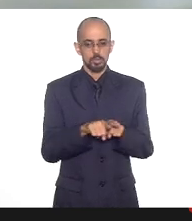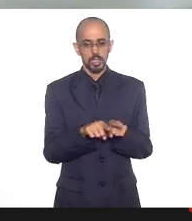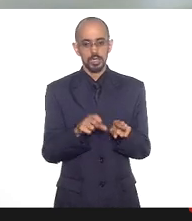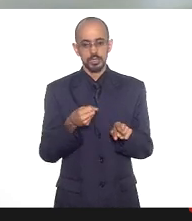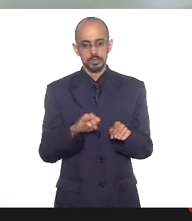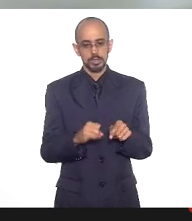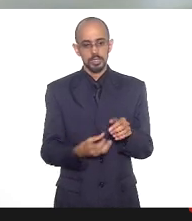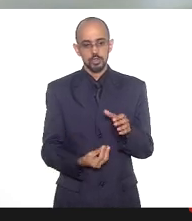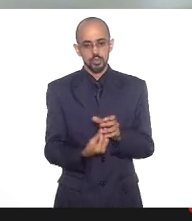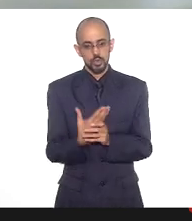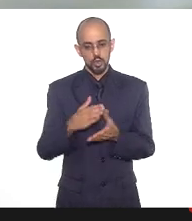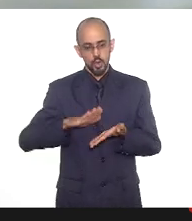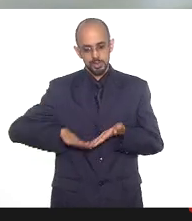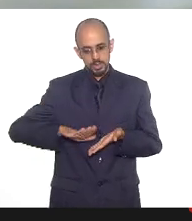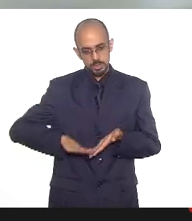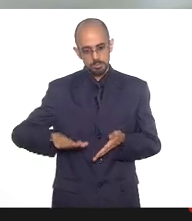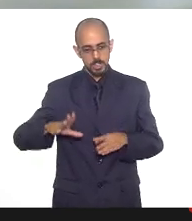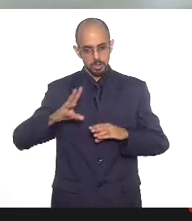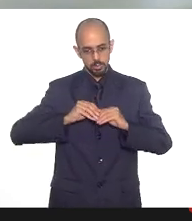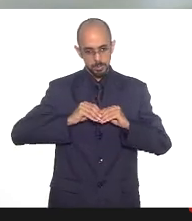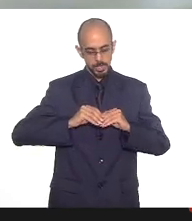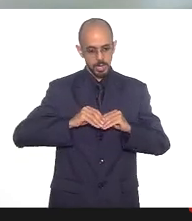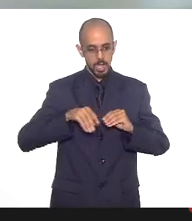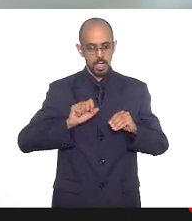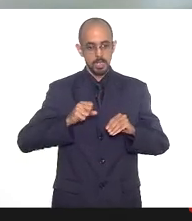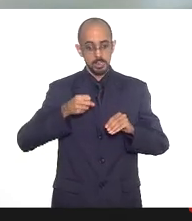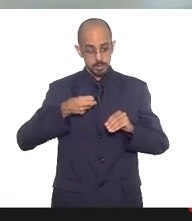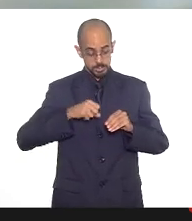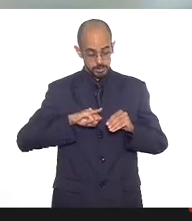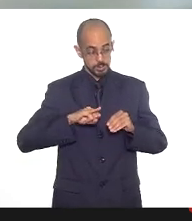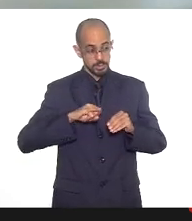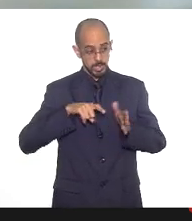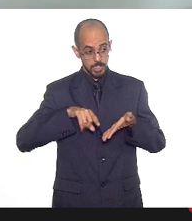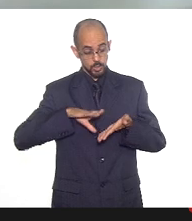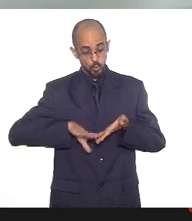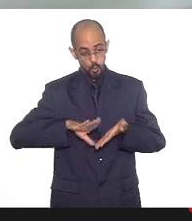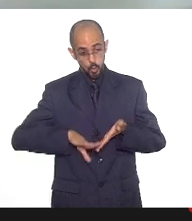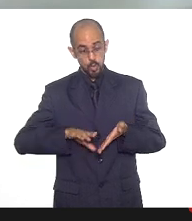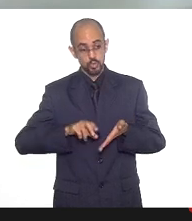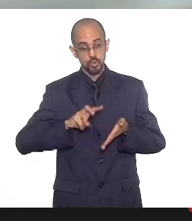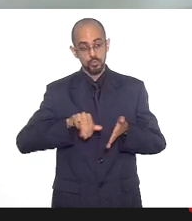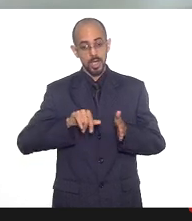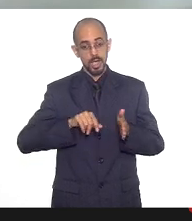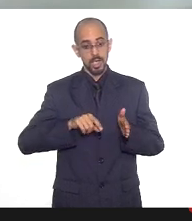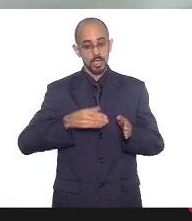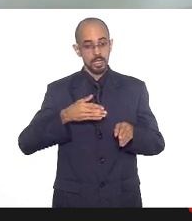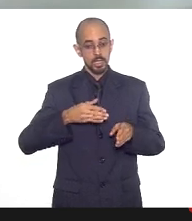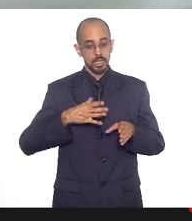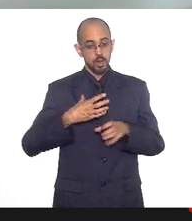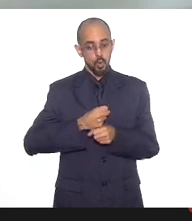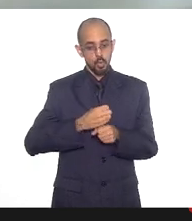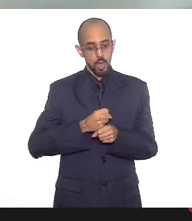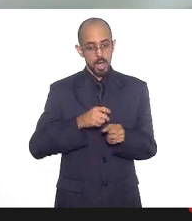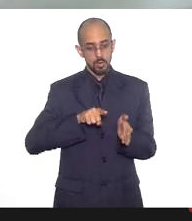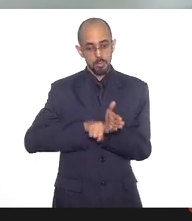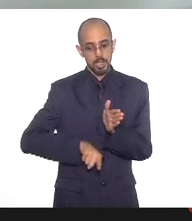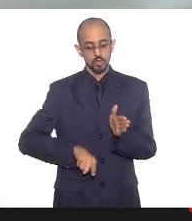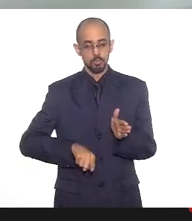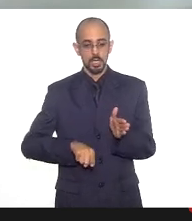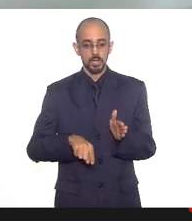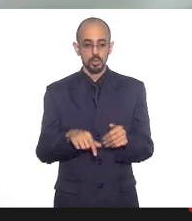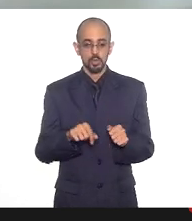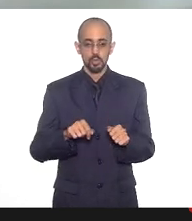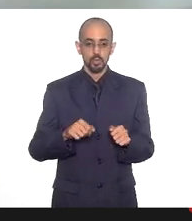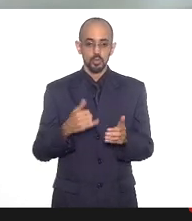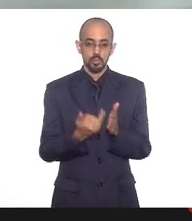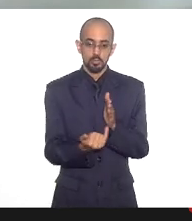gerou custo adicional, e se o custo adicional entrou no abatimento da PE, e se isso